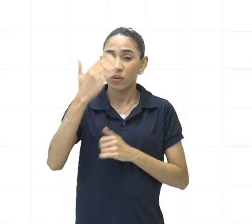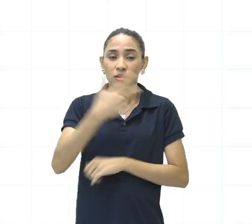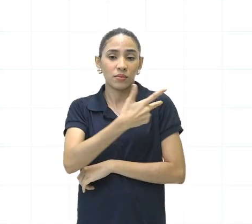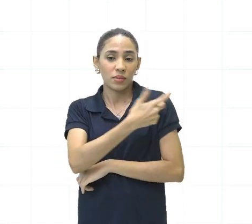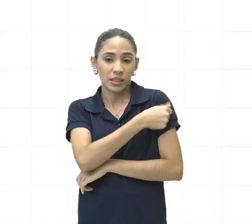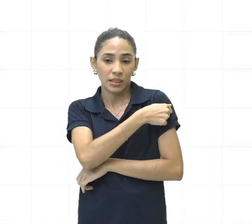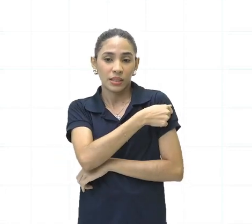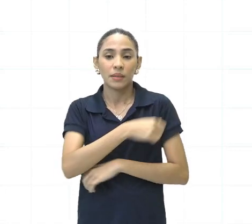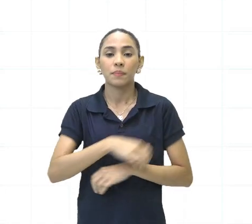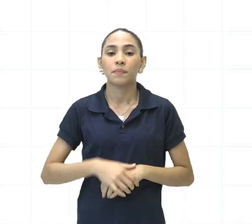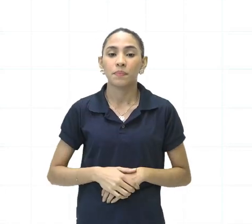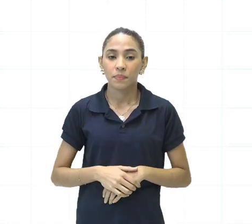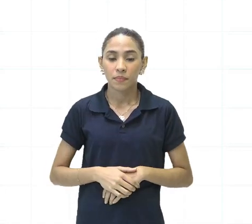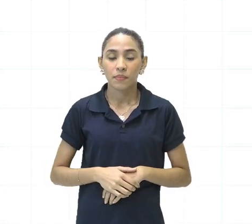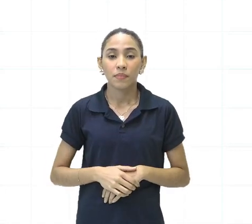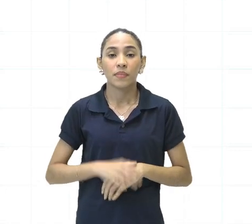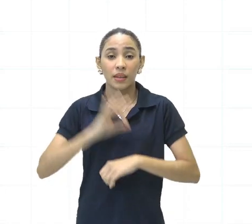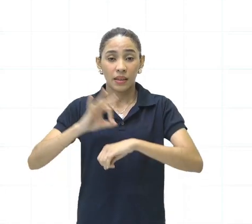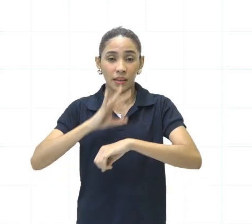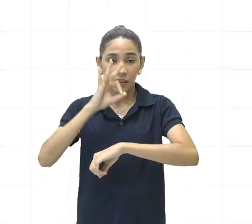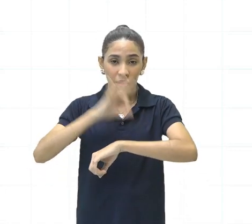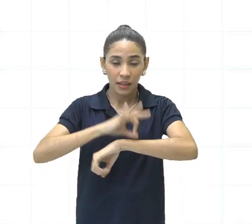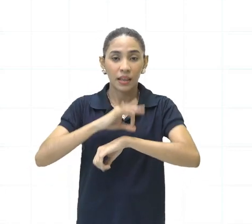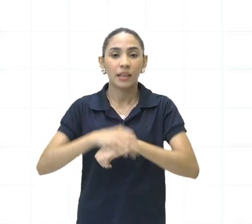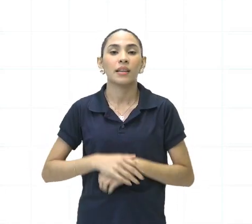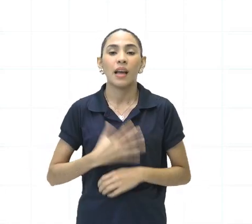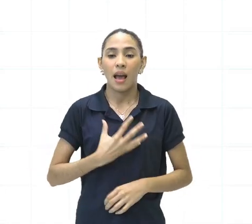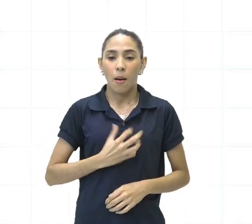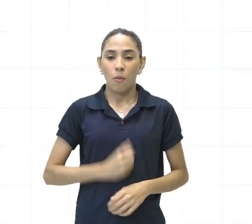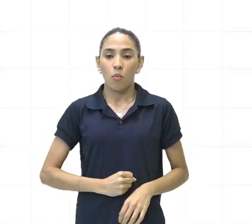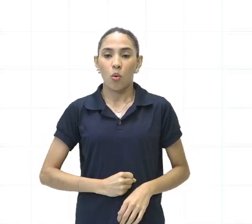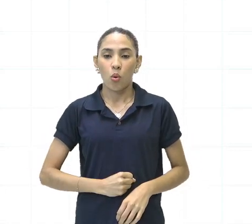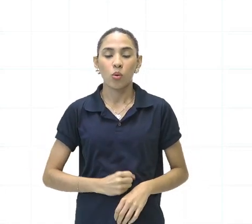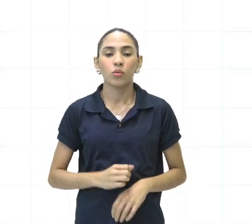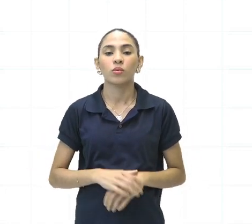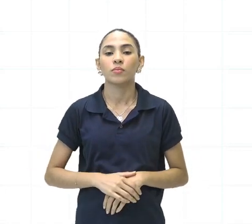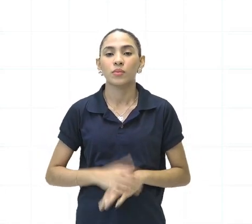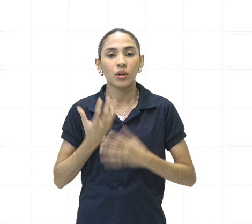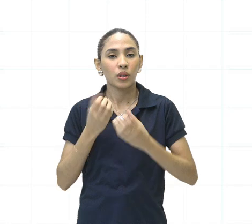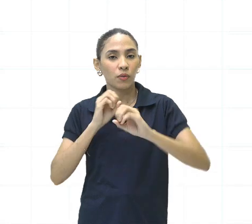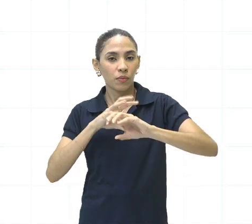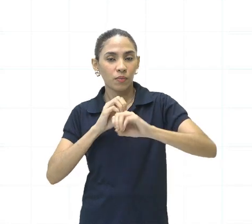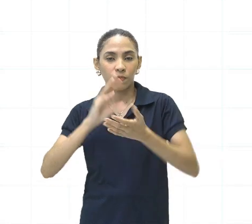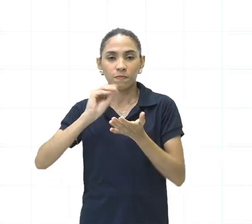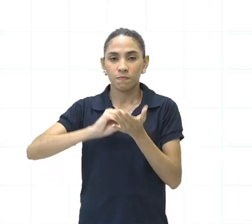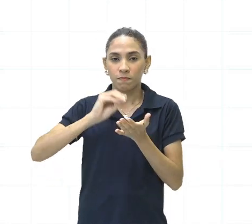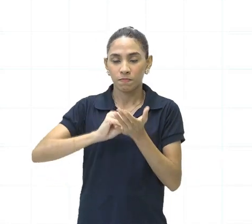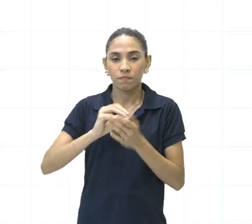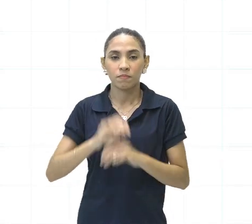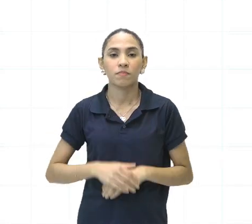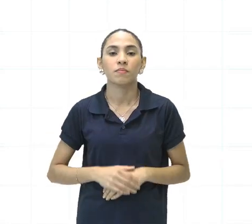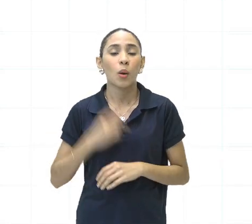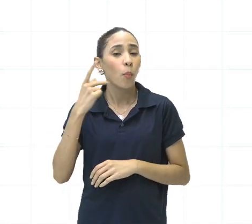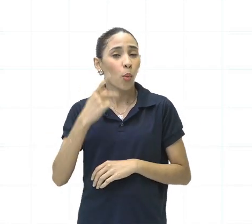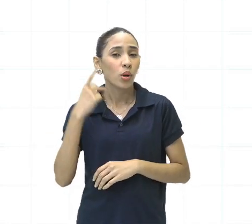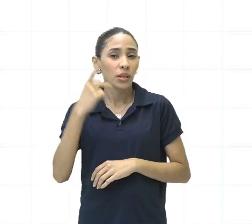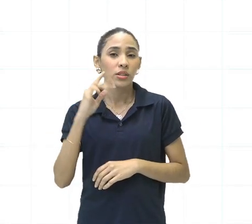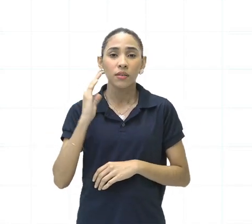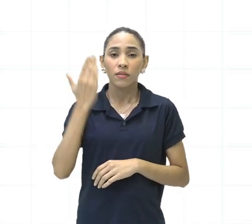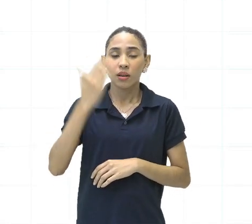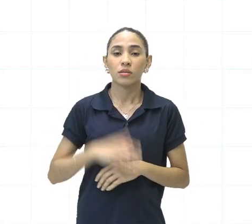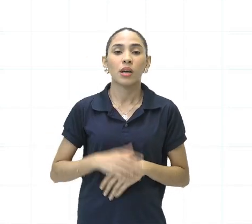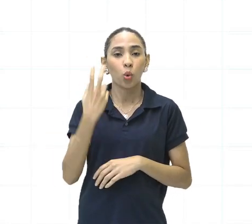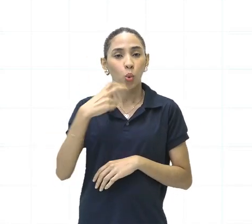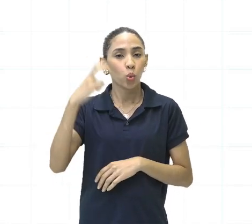vacina, dengue, aborto, escola sem partido, doutrinação de esquerda, cultura LGBT